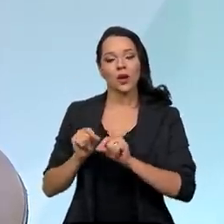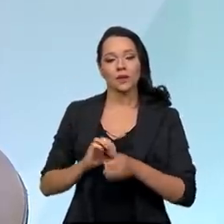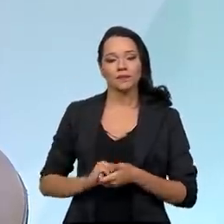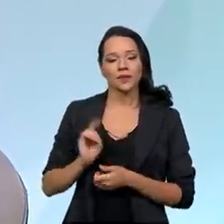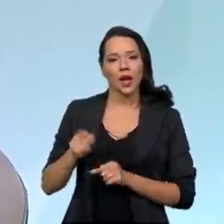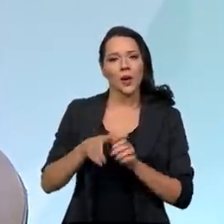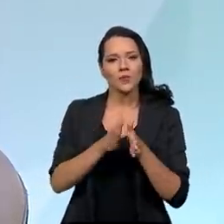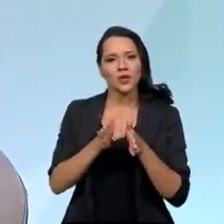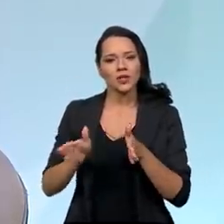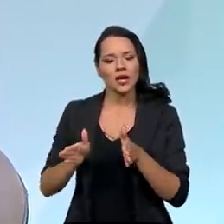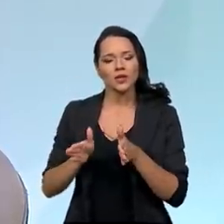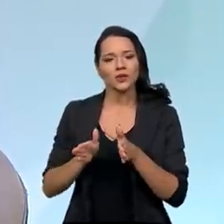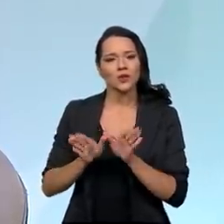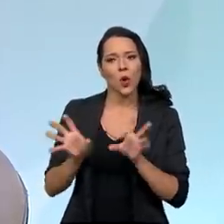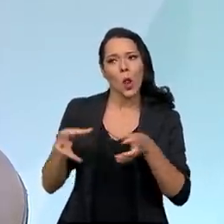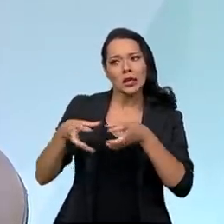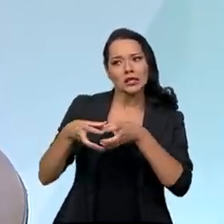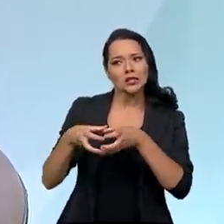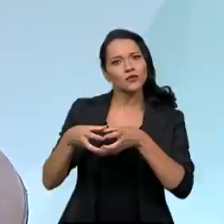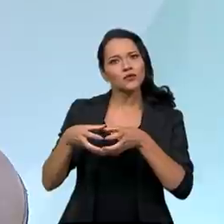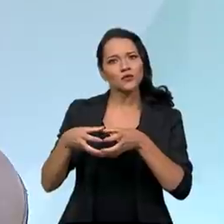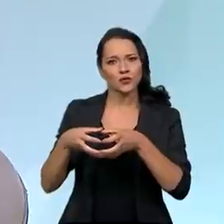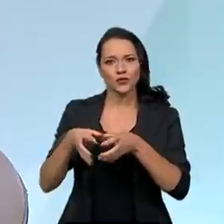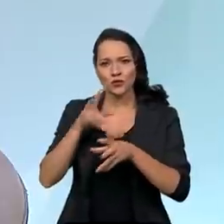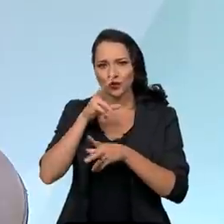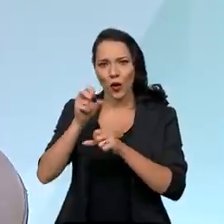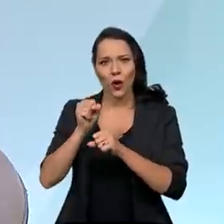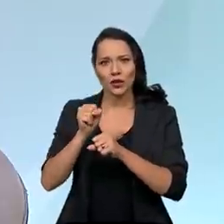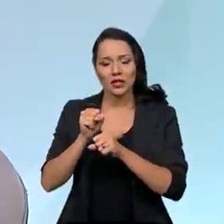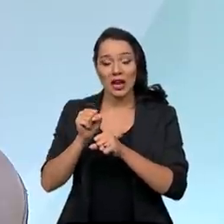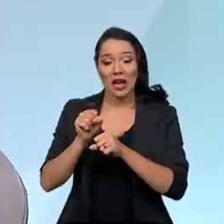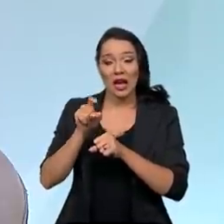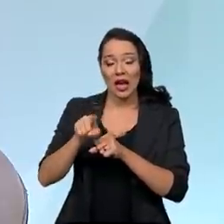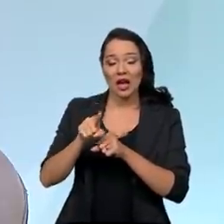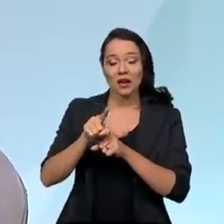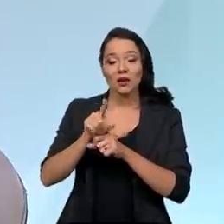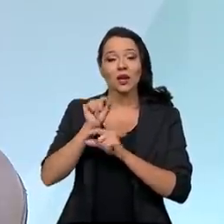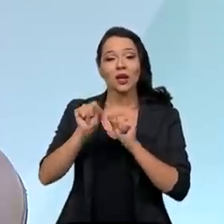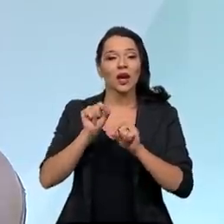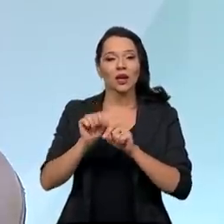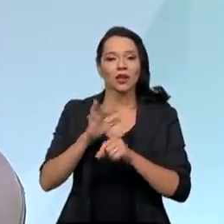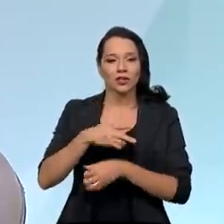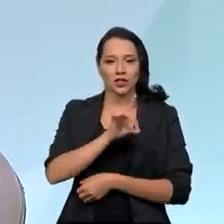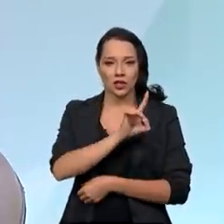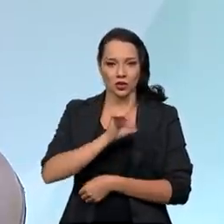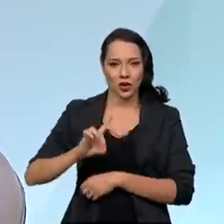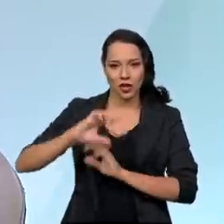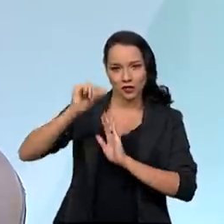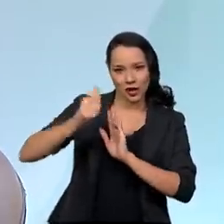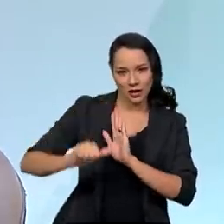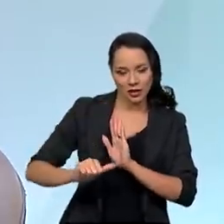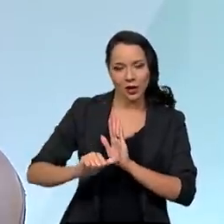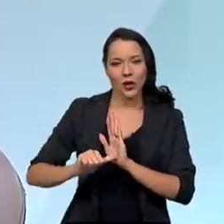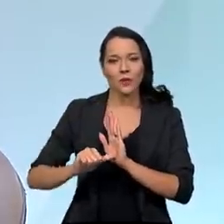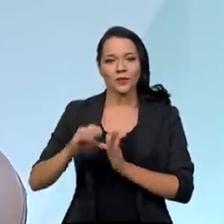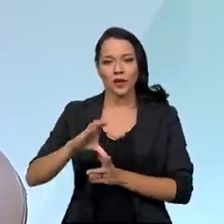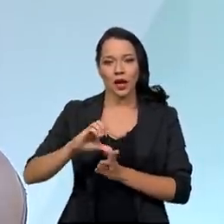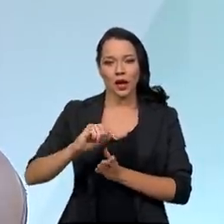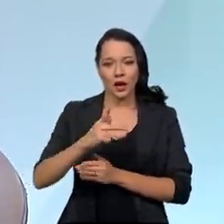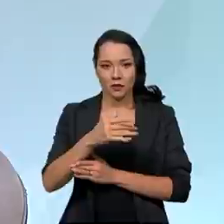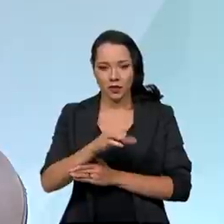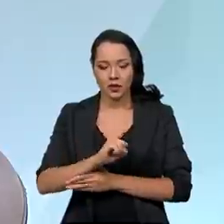ela é um processo coletivo muito intenso. Ela é protagonizada pela diretoria de avaliação da